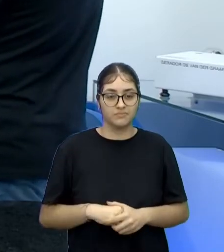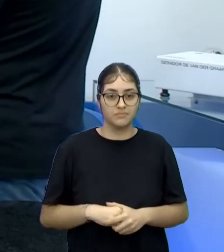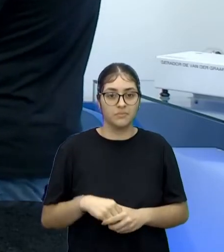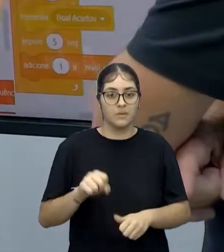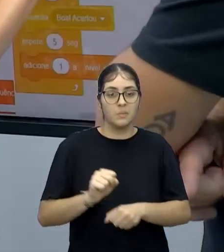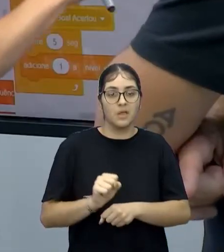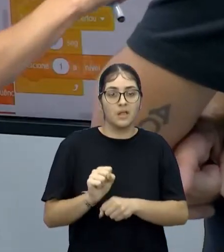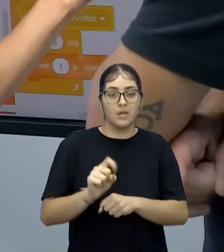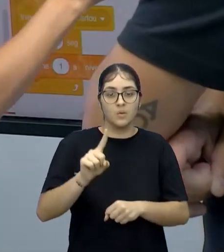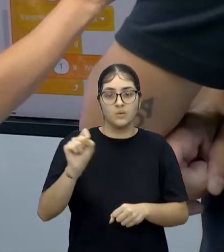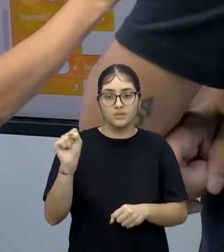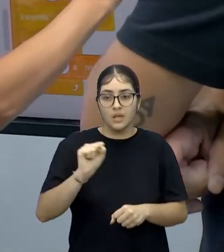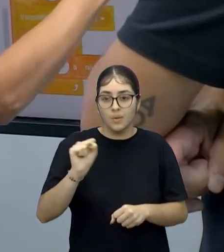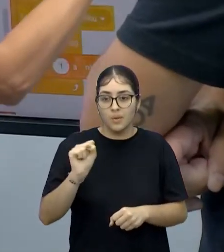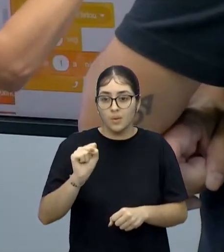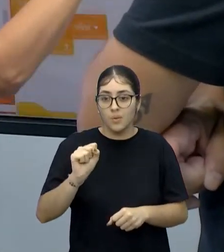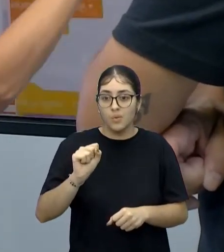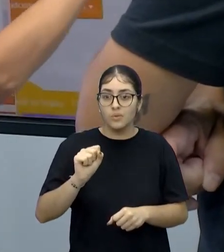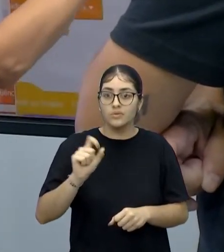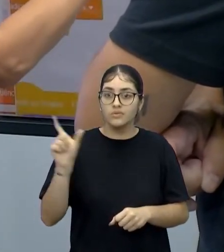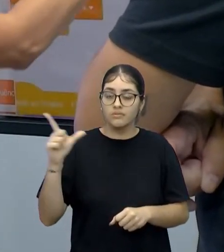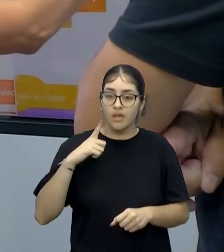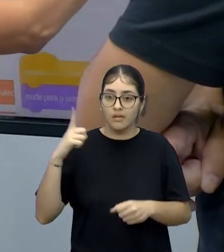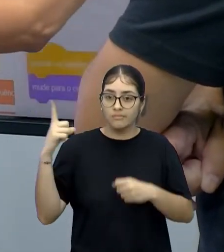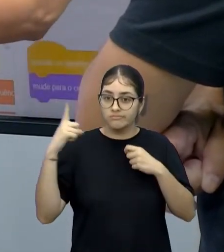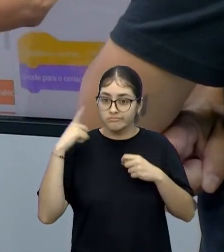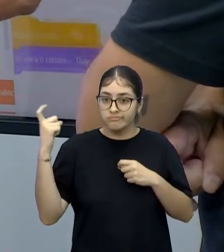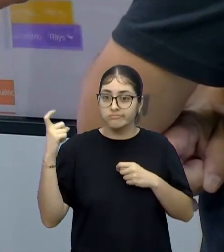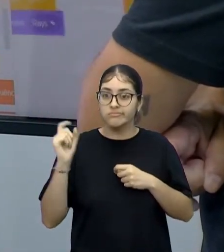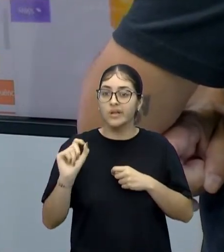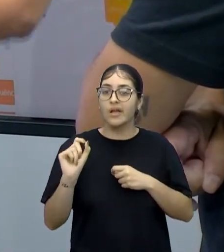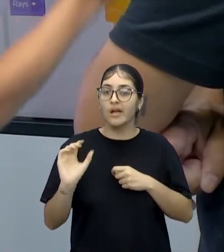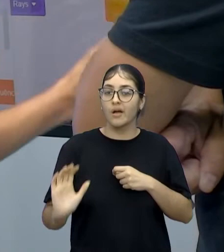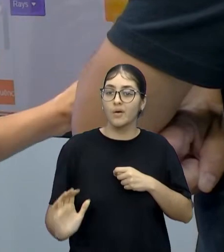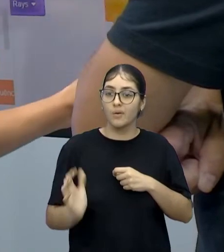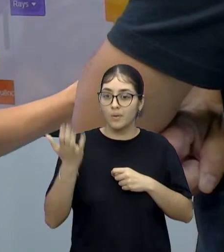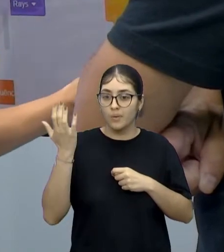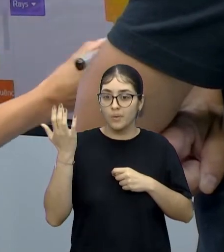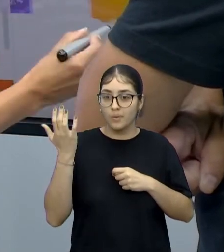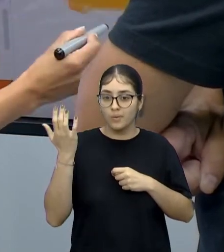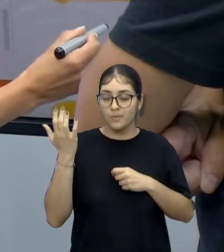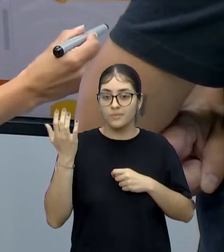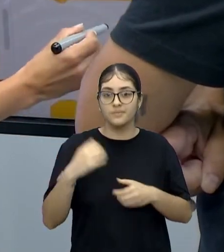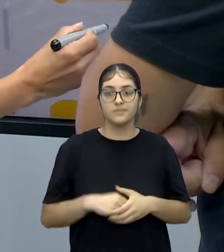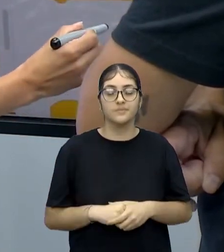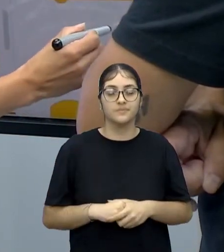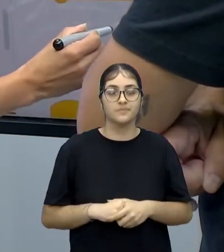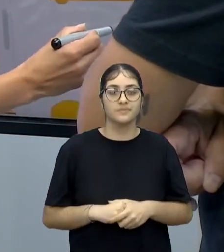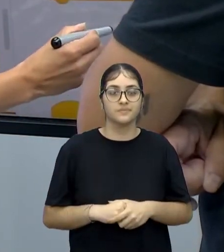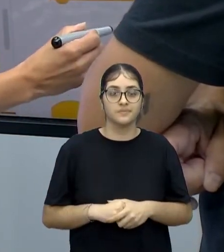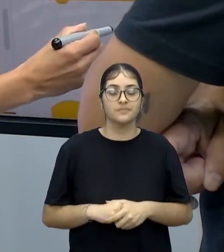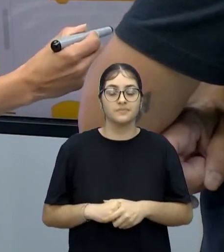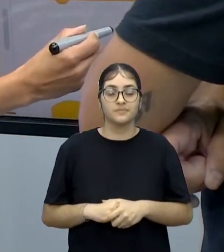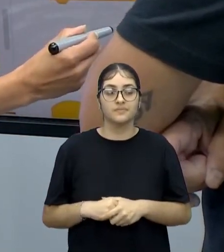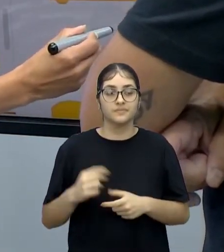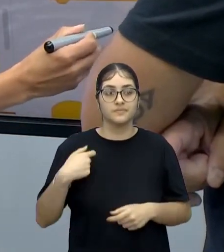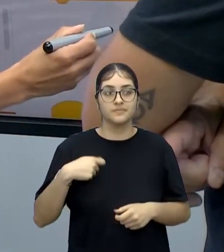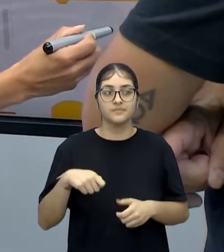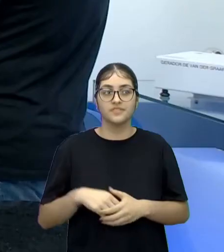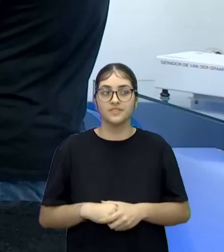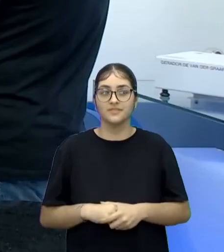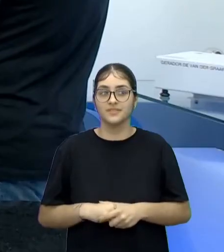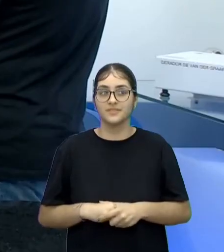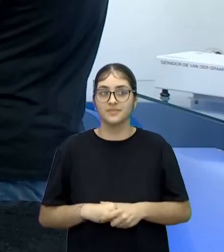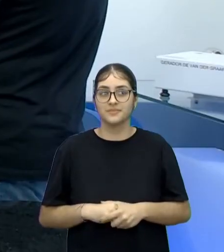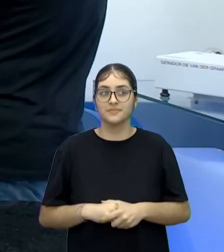um segundo depois que tocar. E aí, o que vai acontecer? Você, jogador, vai ter que... Eu vou programar